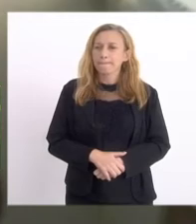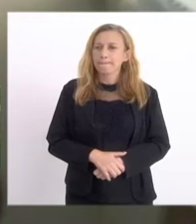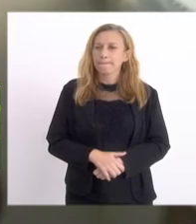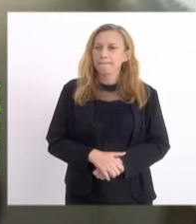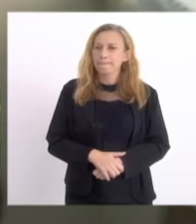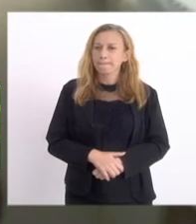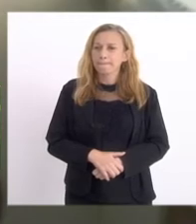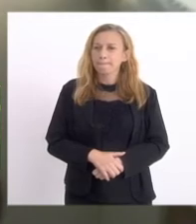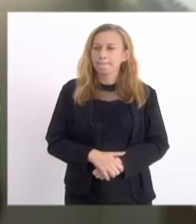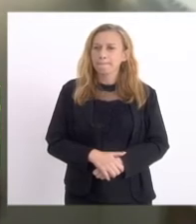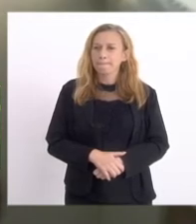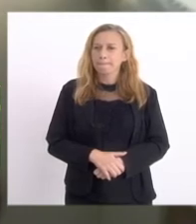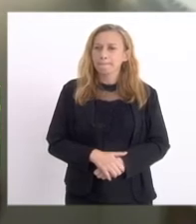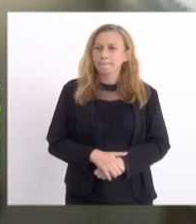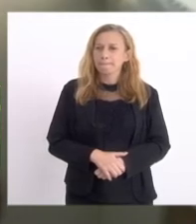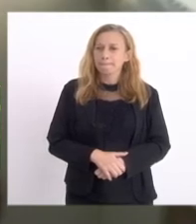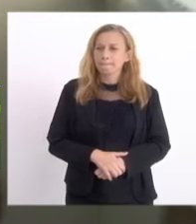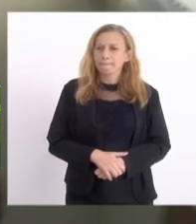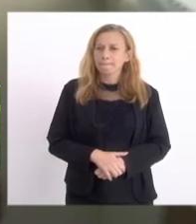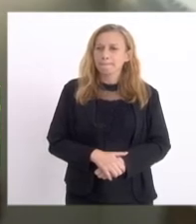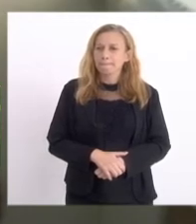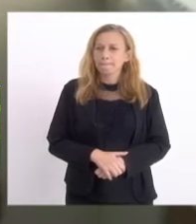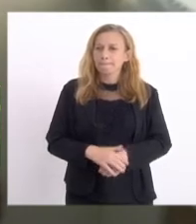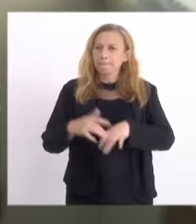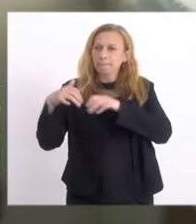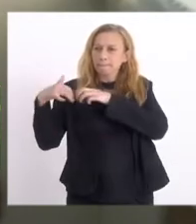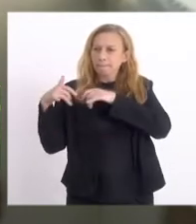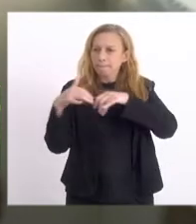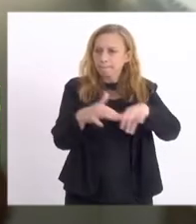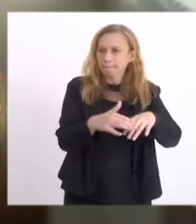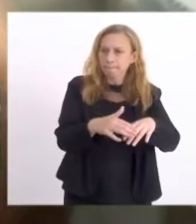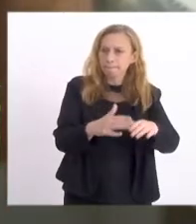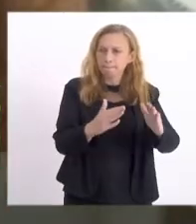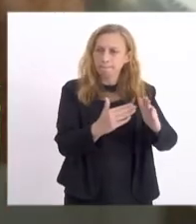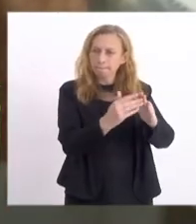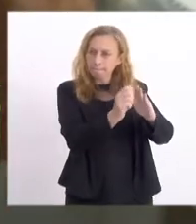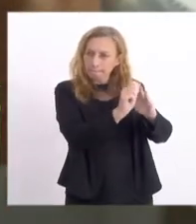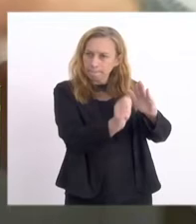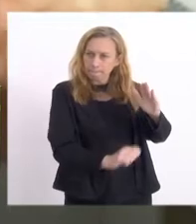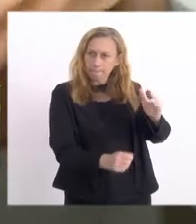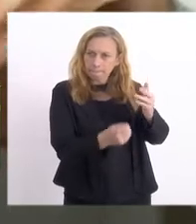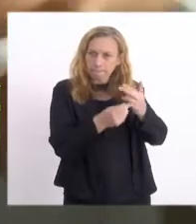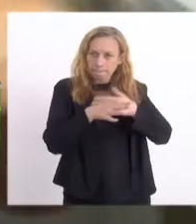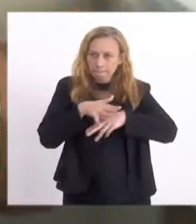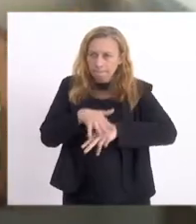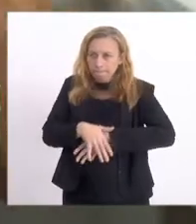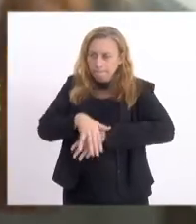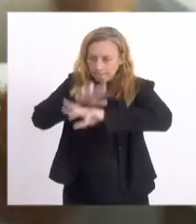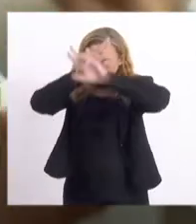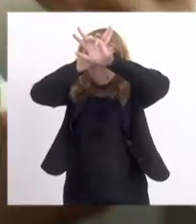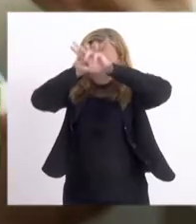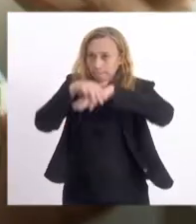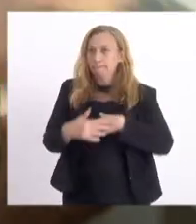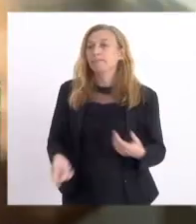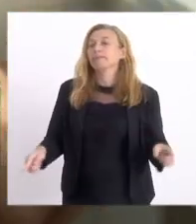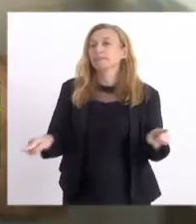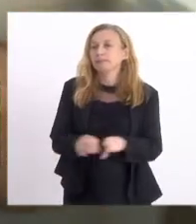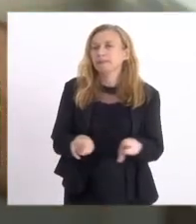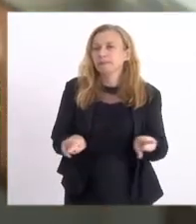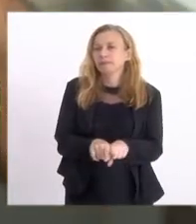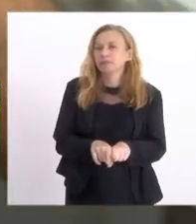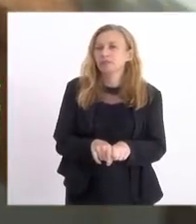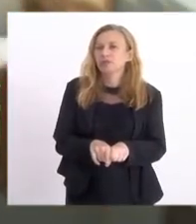será que o cara que invade uma casa de umbanda, que também é uma miscigenação